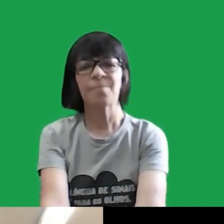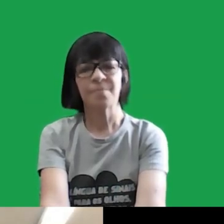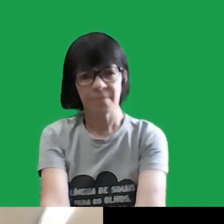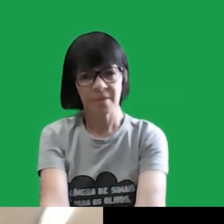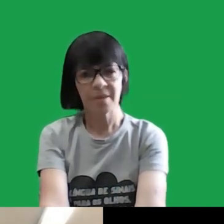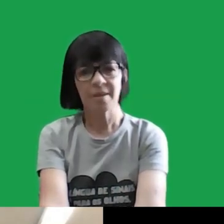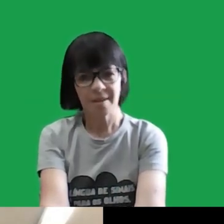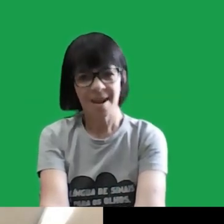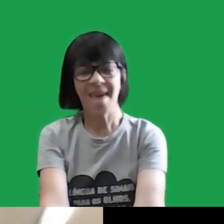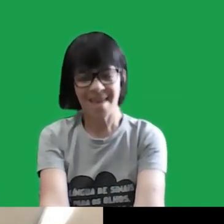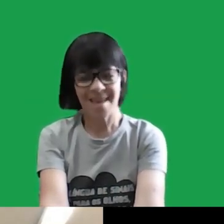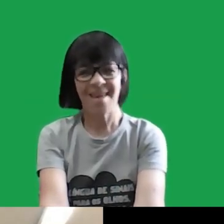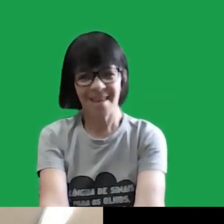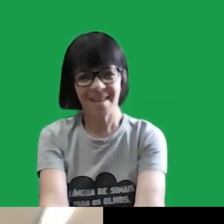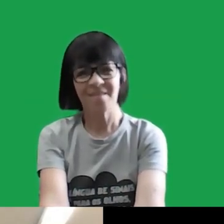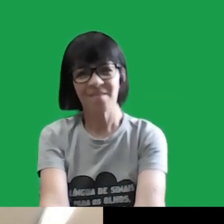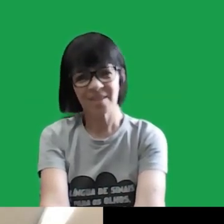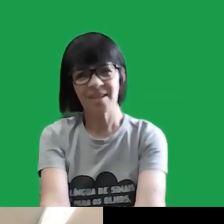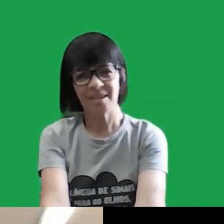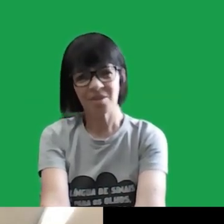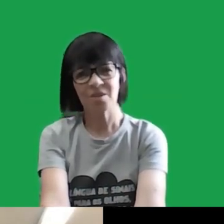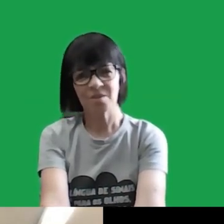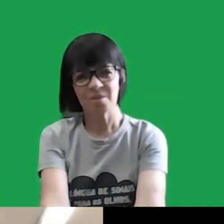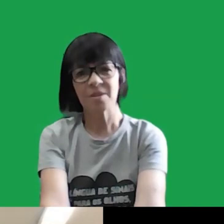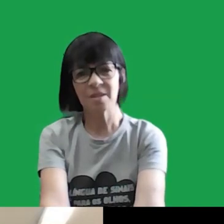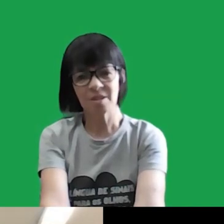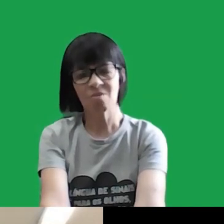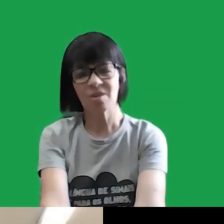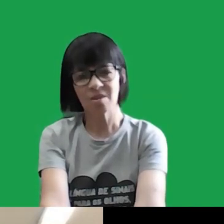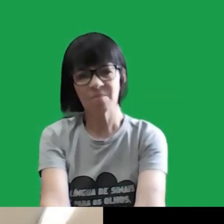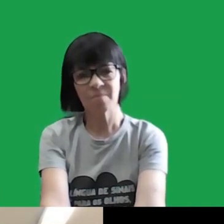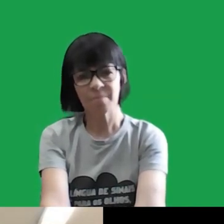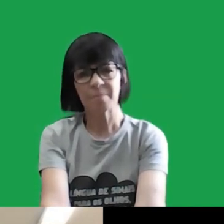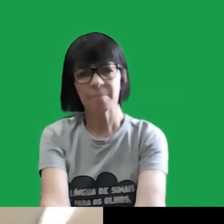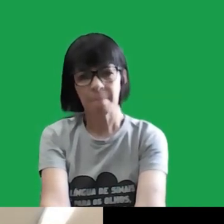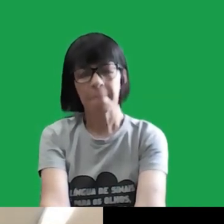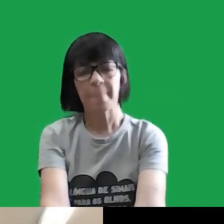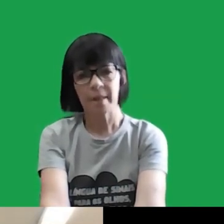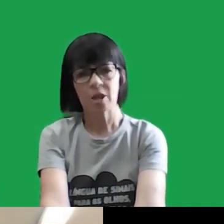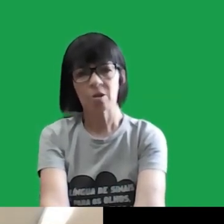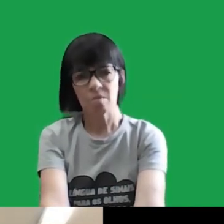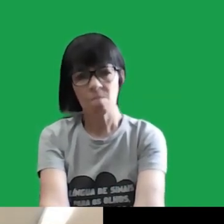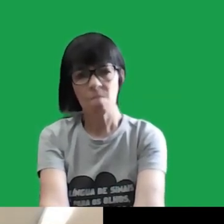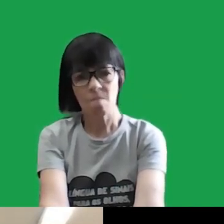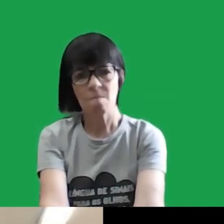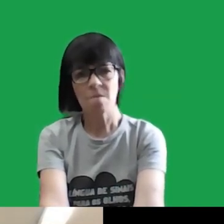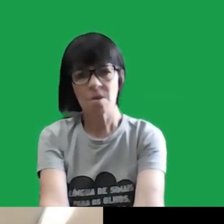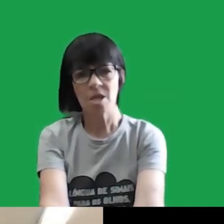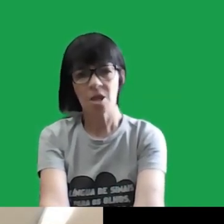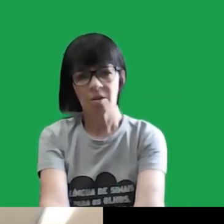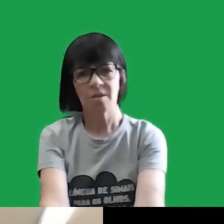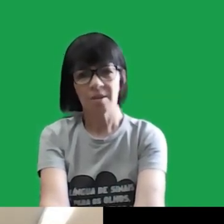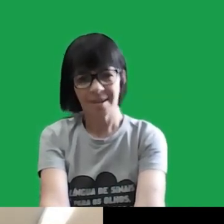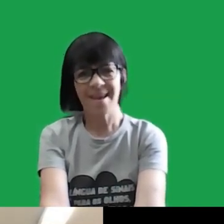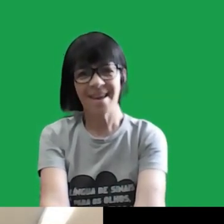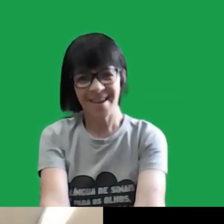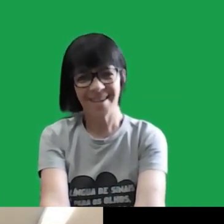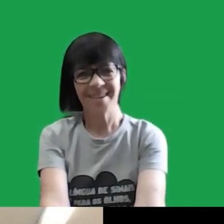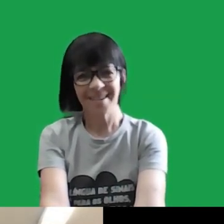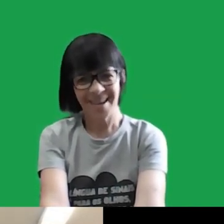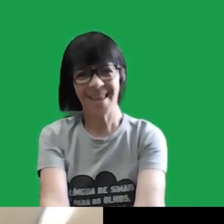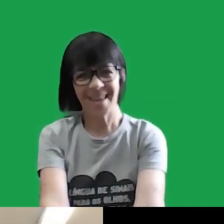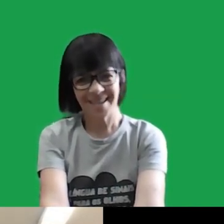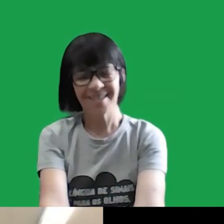ninguém nasce intérprete. Sim, as pessoas se tornam. E a gente se torna intérprete tendo intérprete.